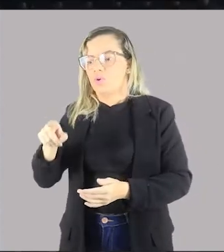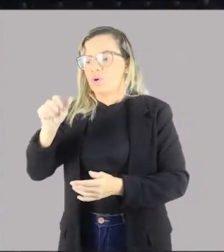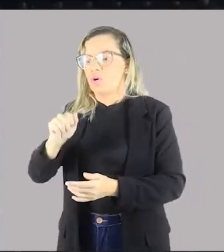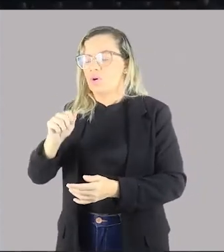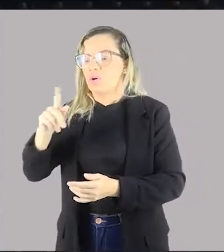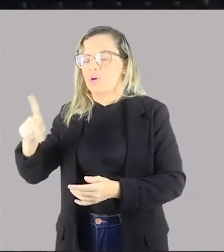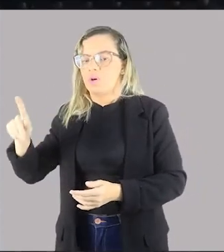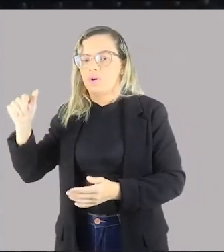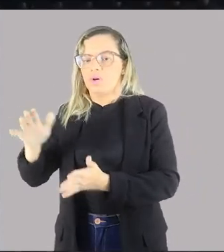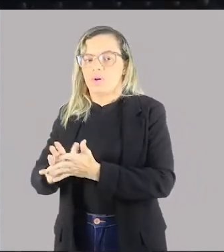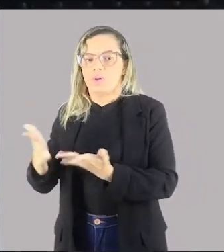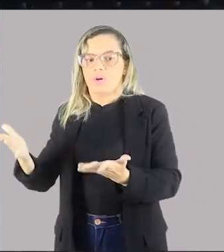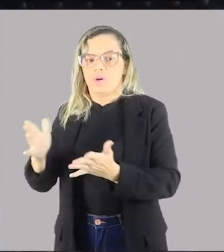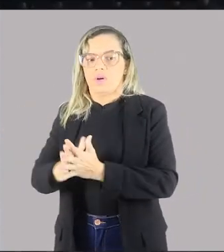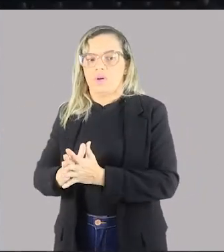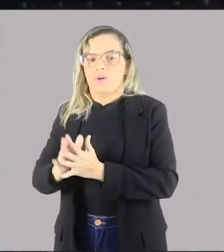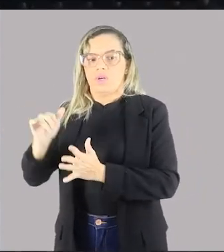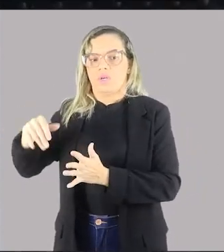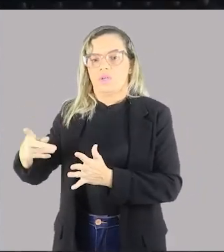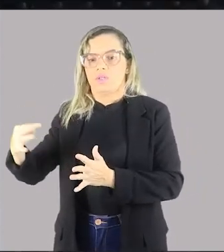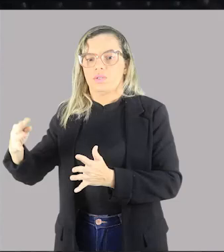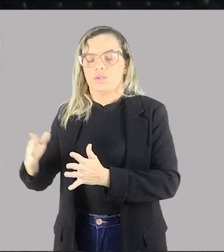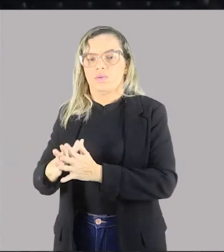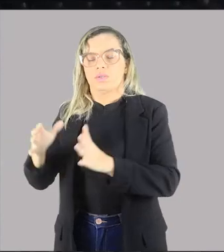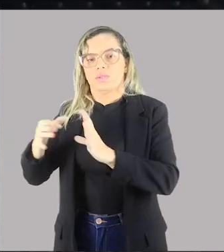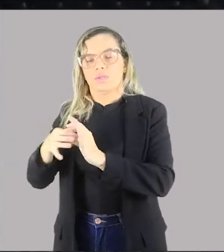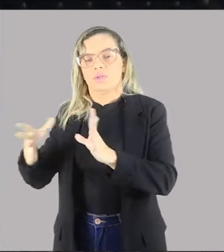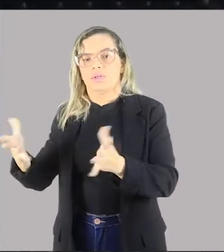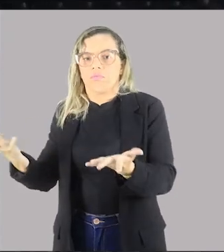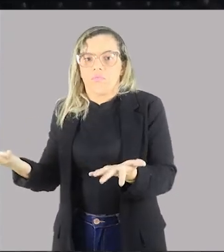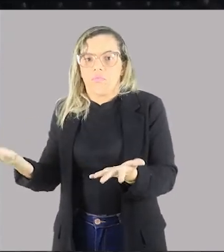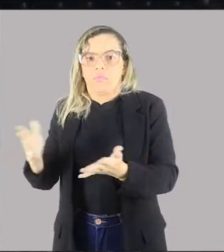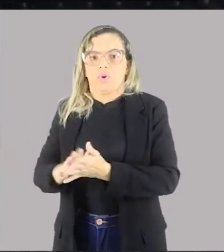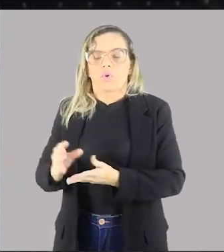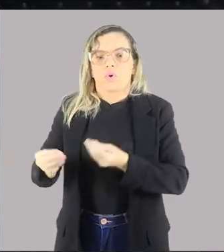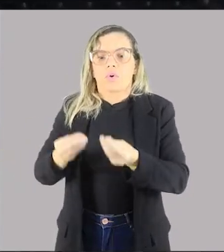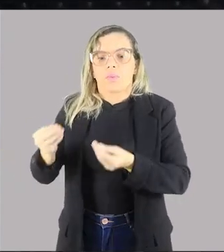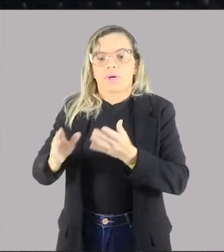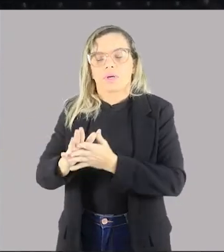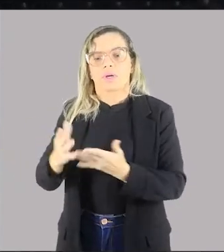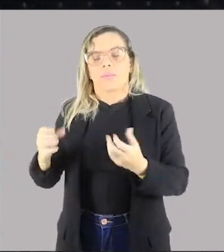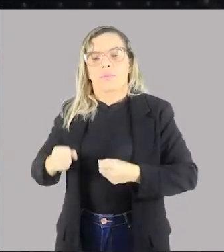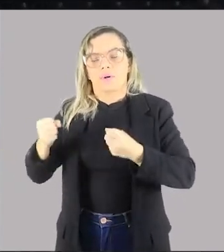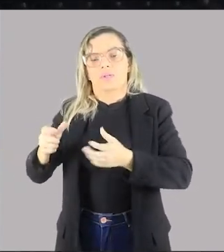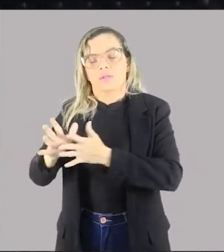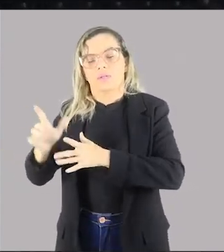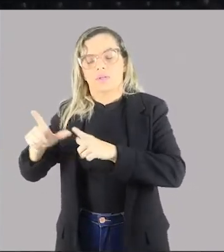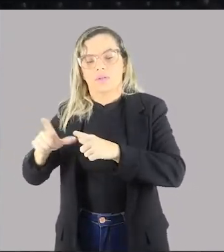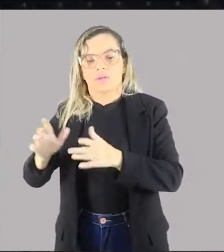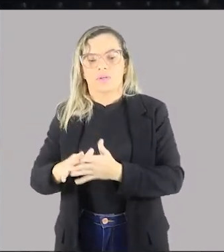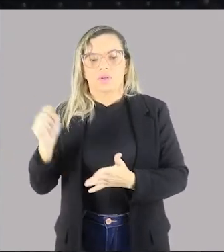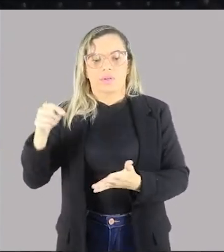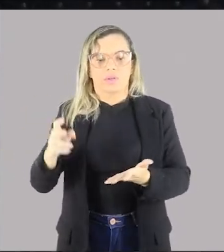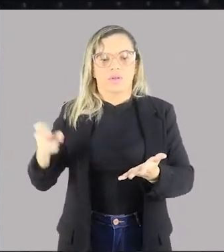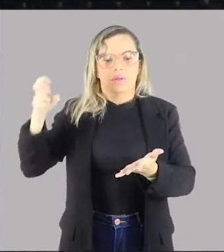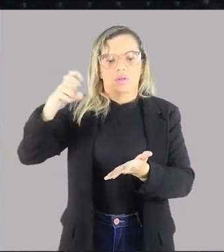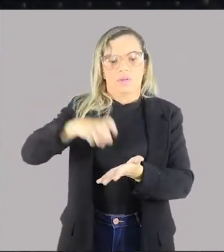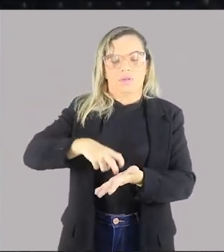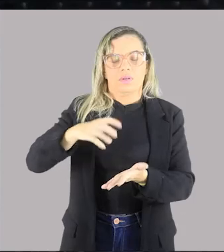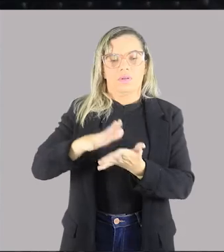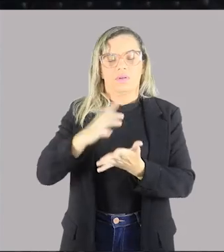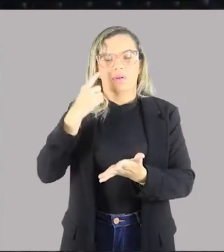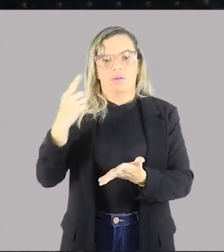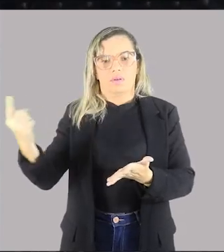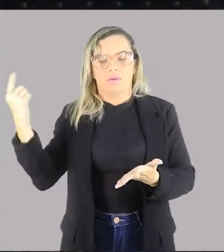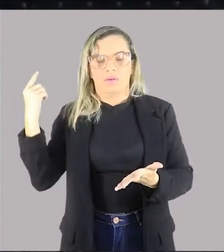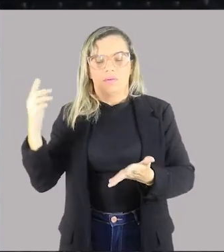servidor em disponibilidade. É a única diferença. As mesmas penalidades, as mesmas sanções são aplicadas em caso de cometimento